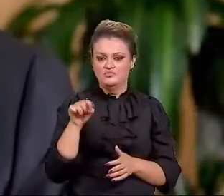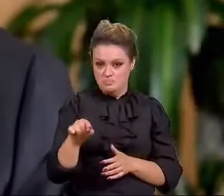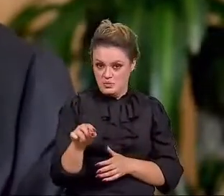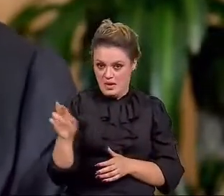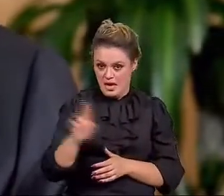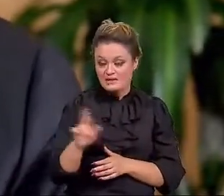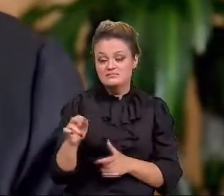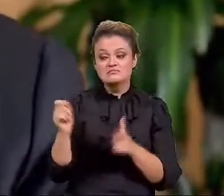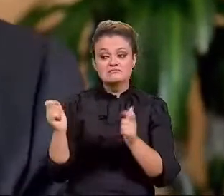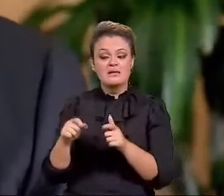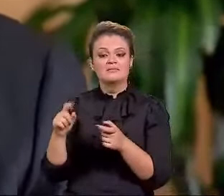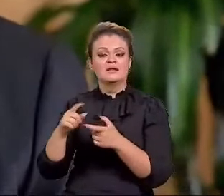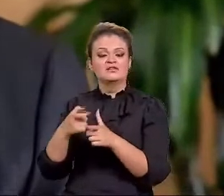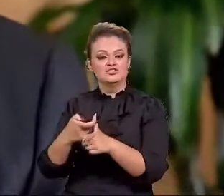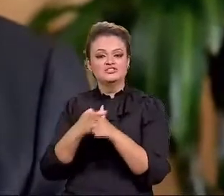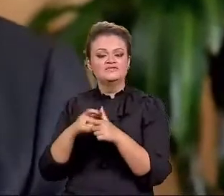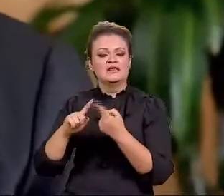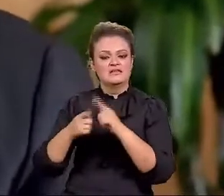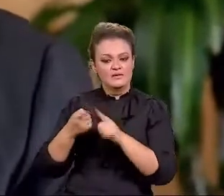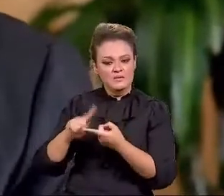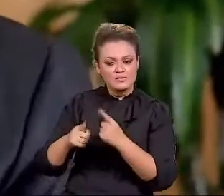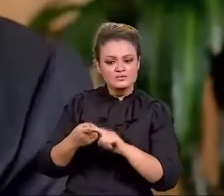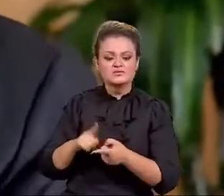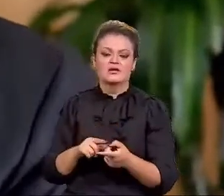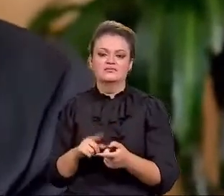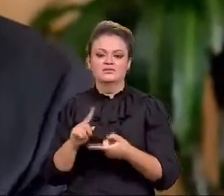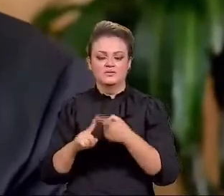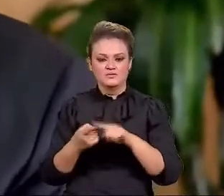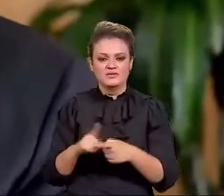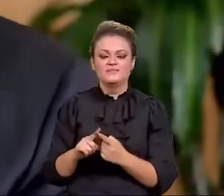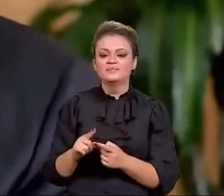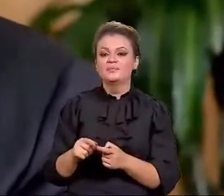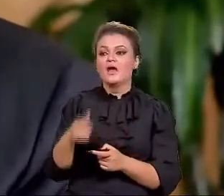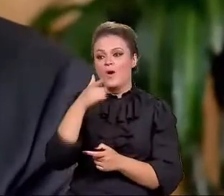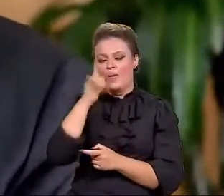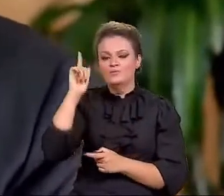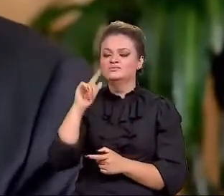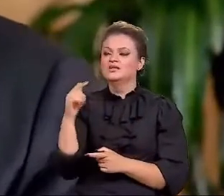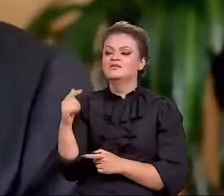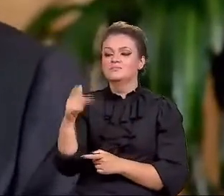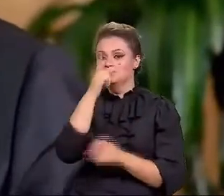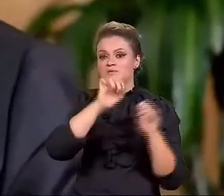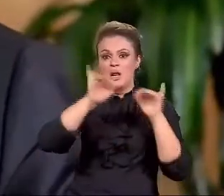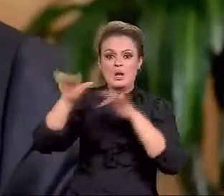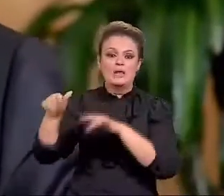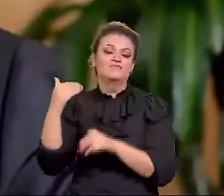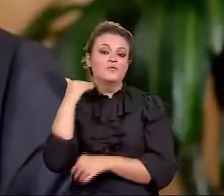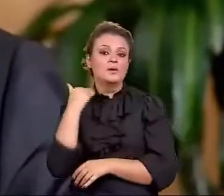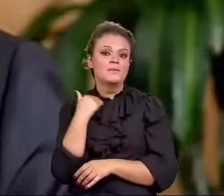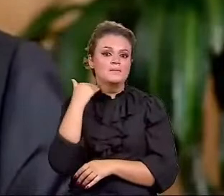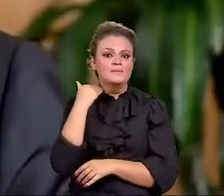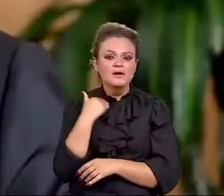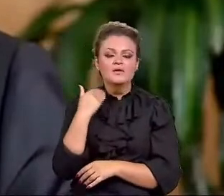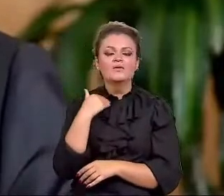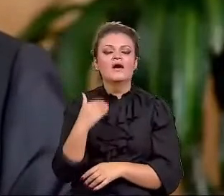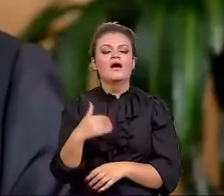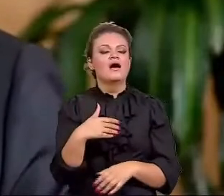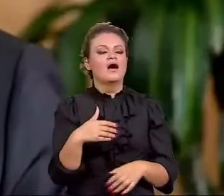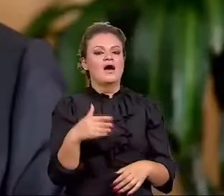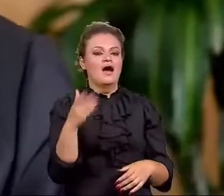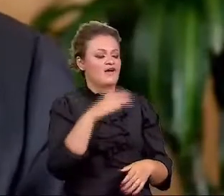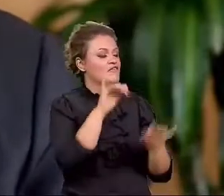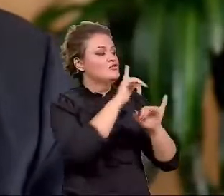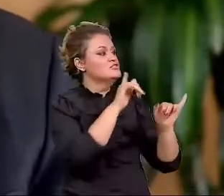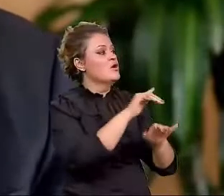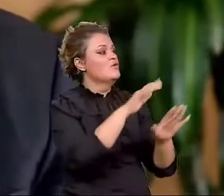bancos. Ontem houve uma grande procura nos bancos e teve banco anunciando redução de 96% na dívida.